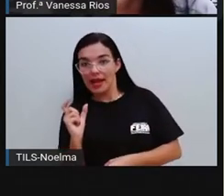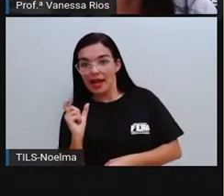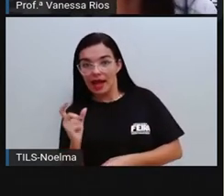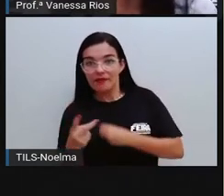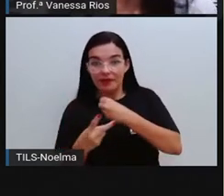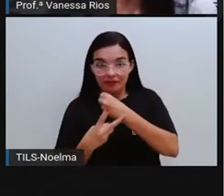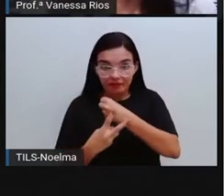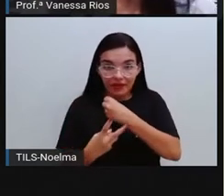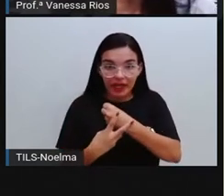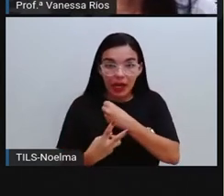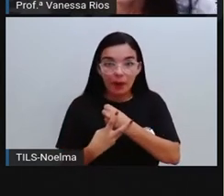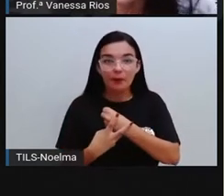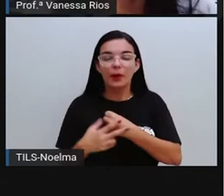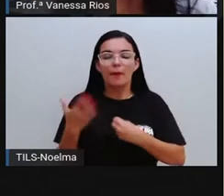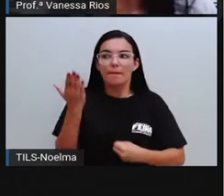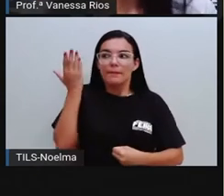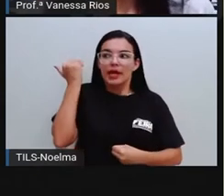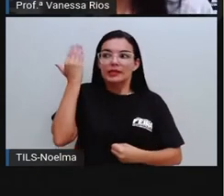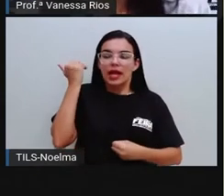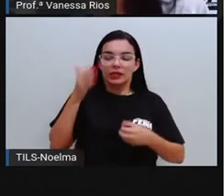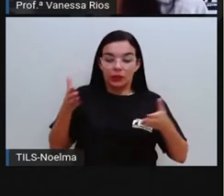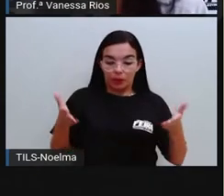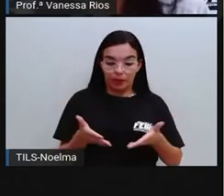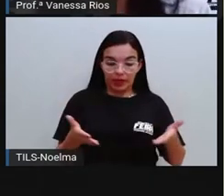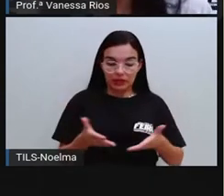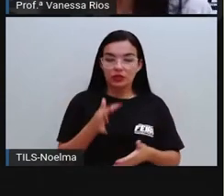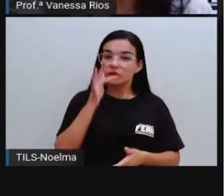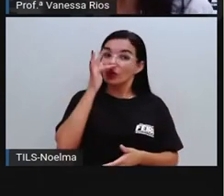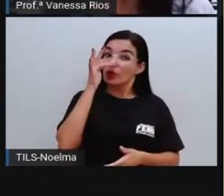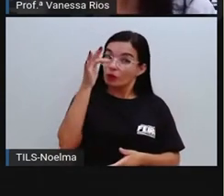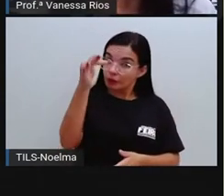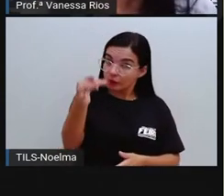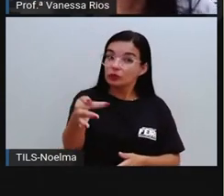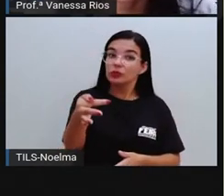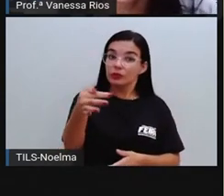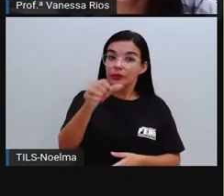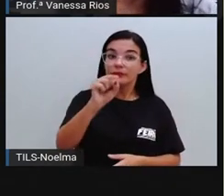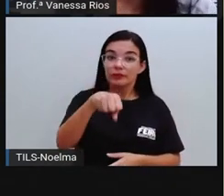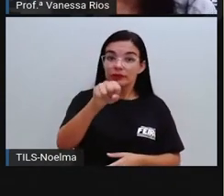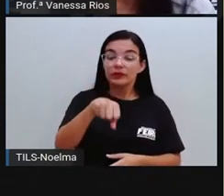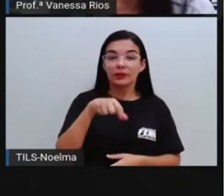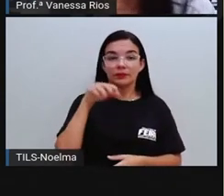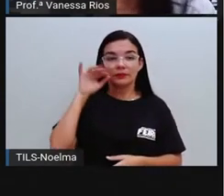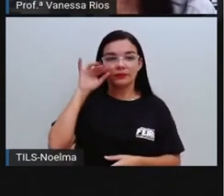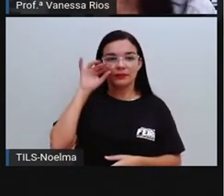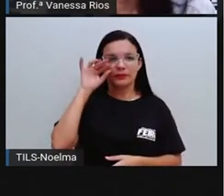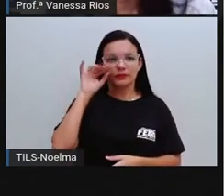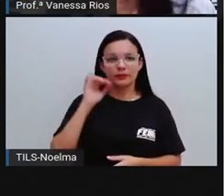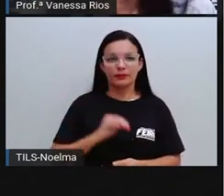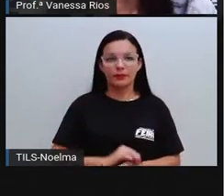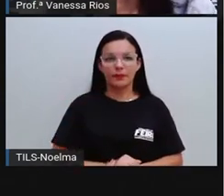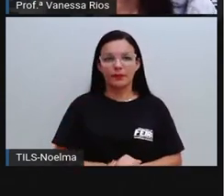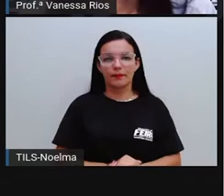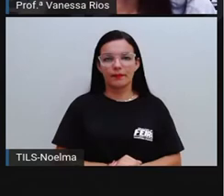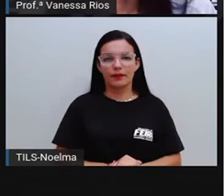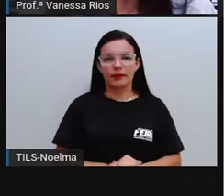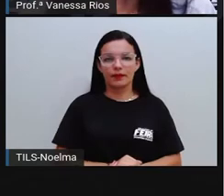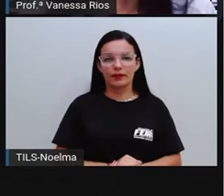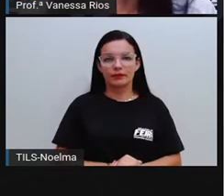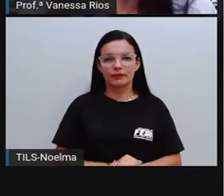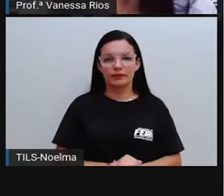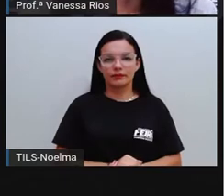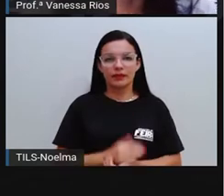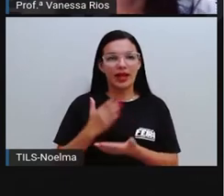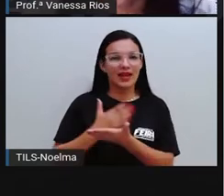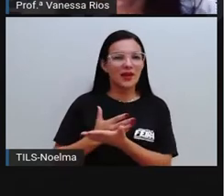como verbo o passado, o presente e o futuro. E aí, para iniciar